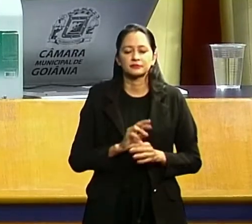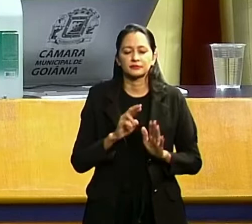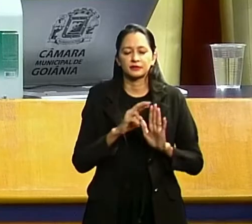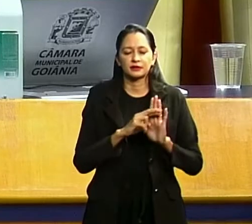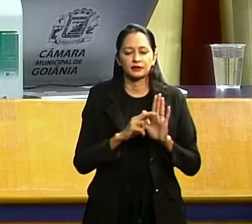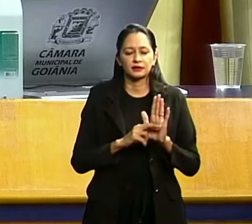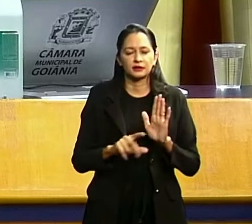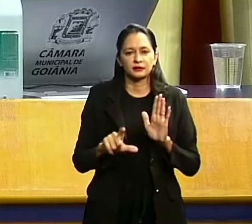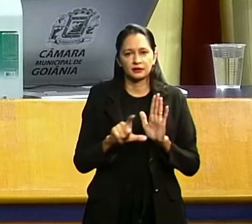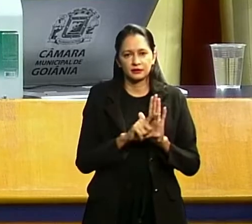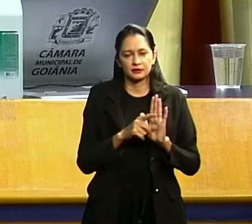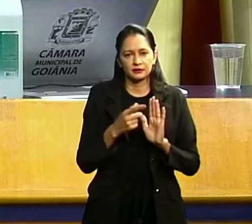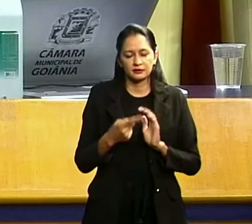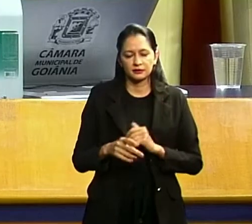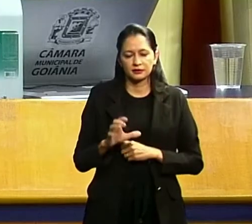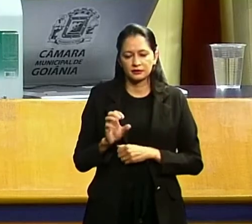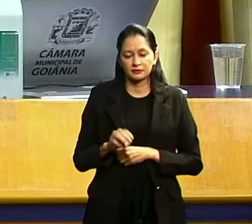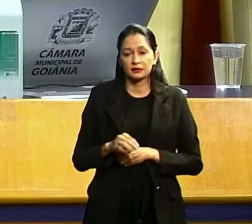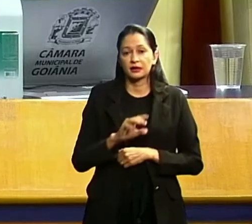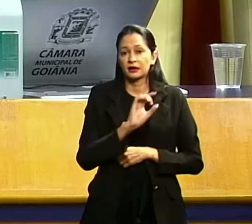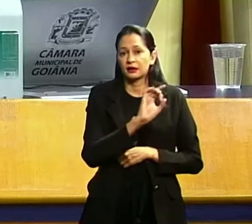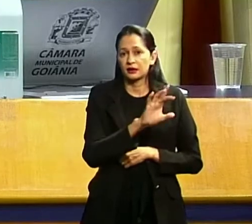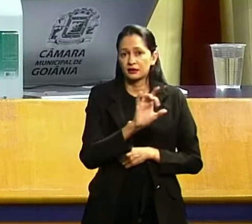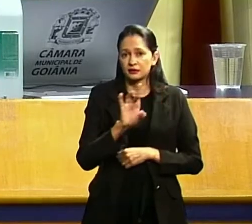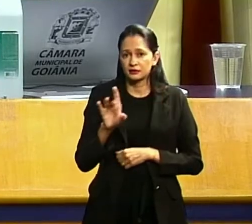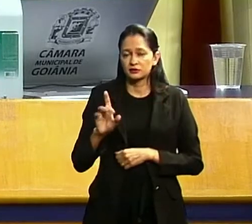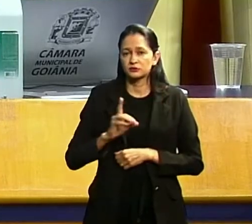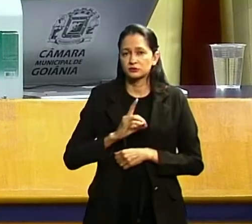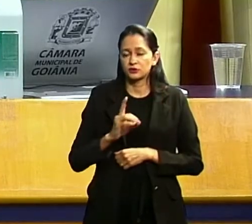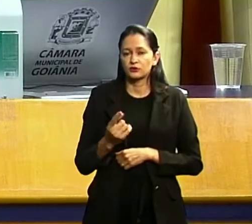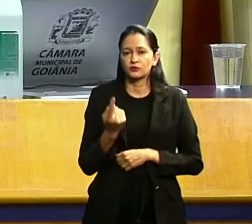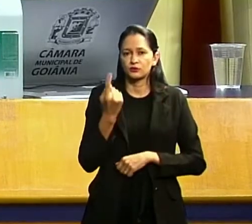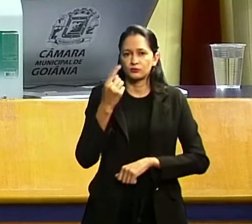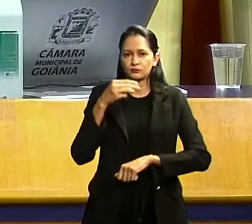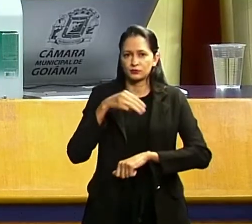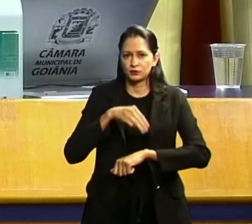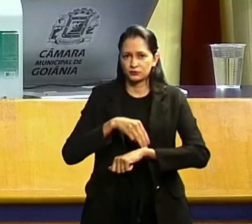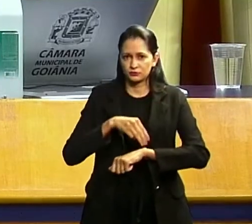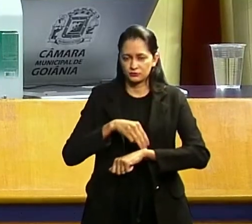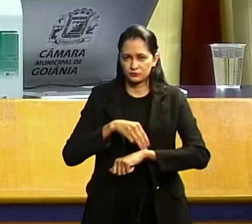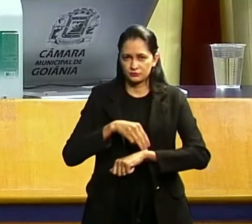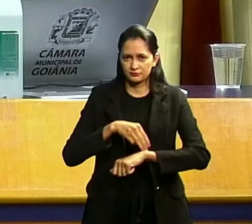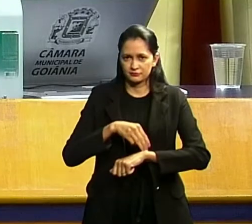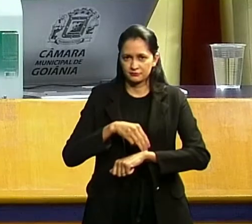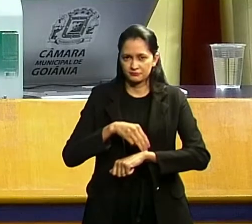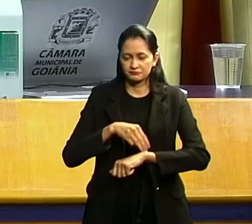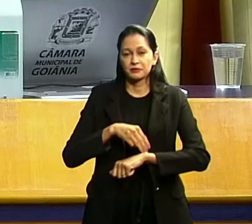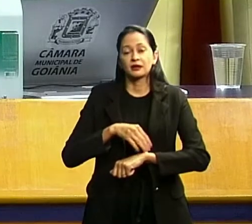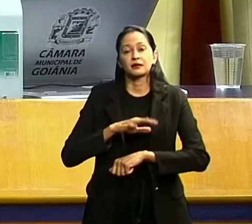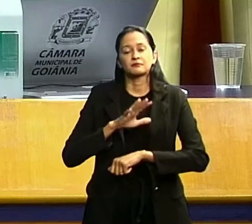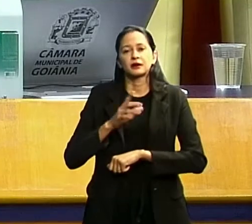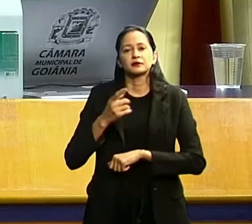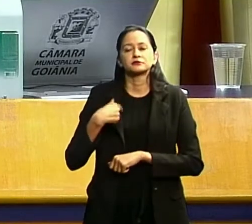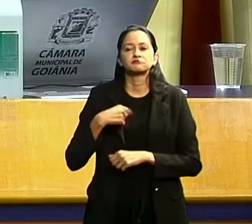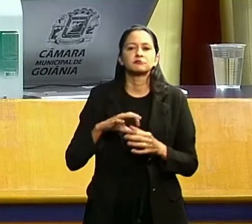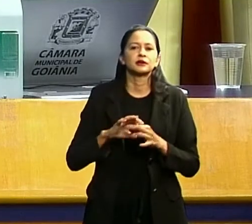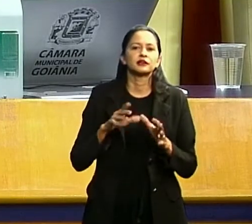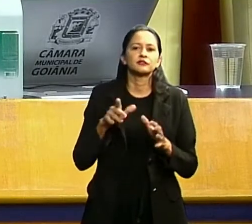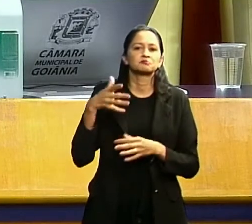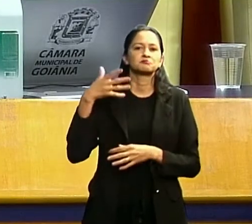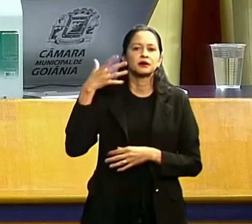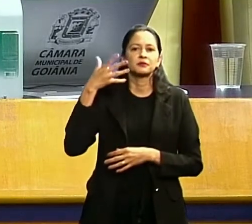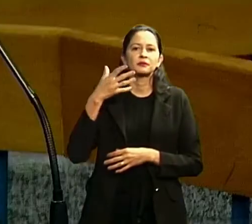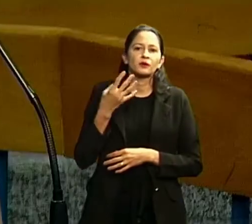regimentalmente, cada vereador tem direito a um minuto em questões de ordem. Vossa Excelência viu que nós deixamos o vereador que falou